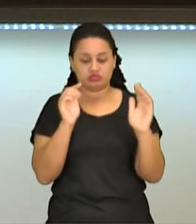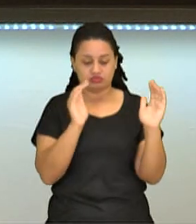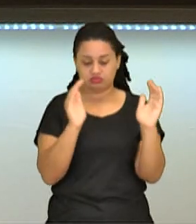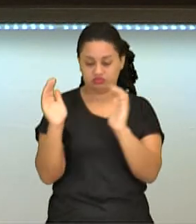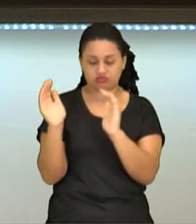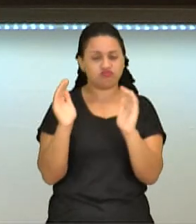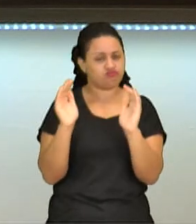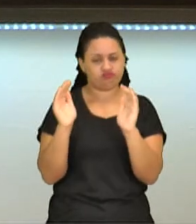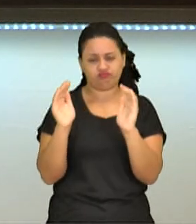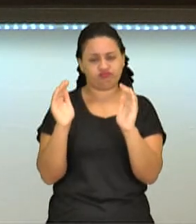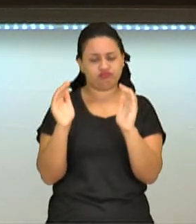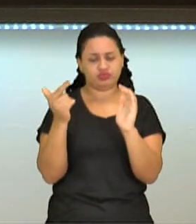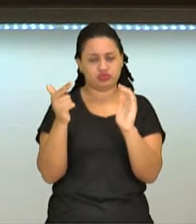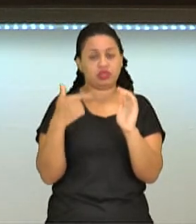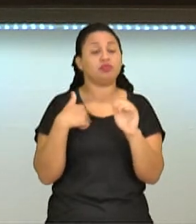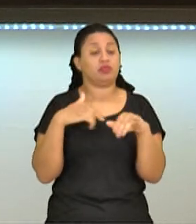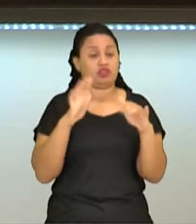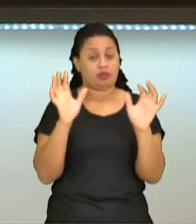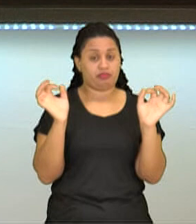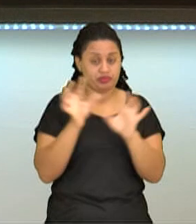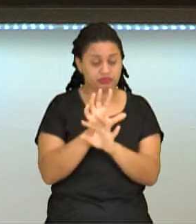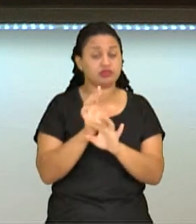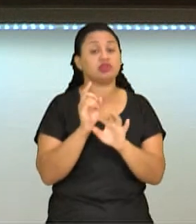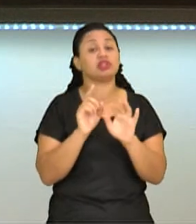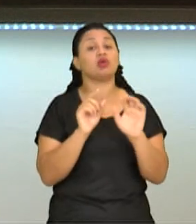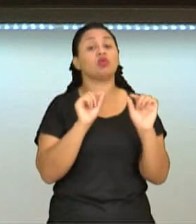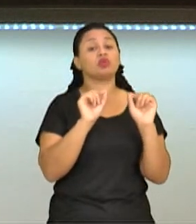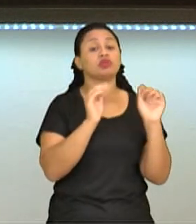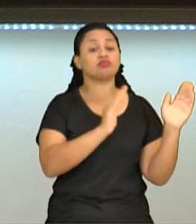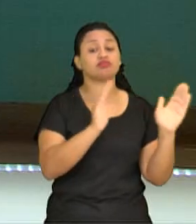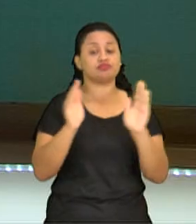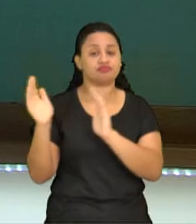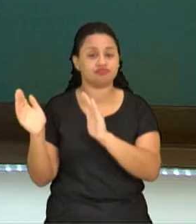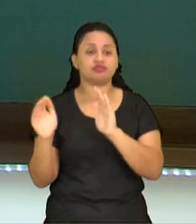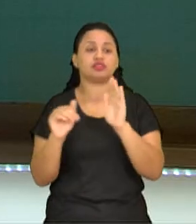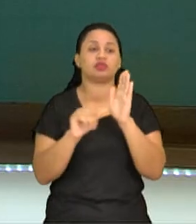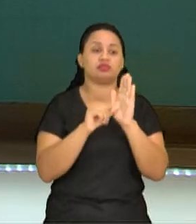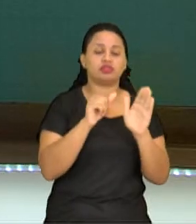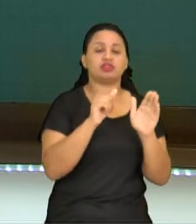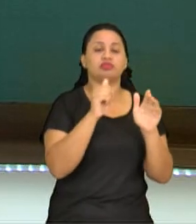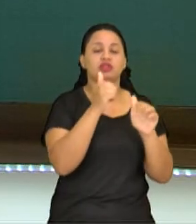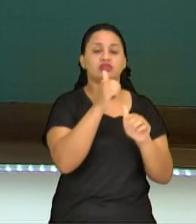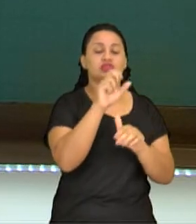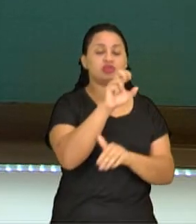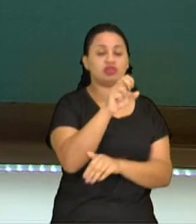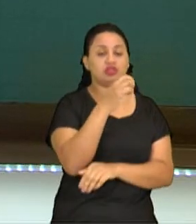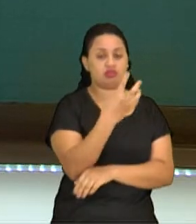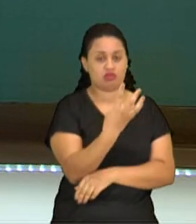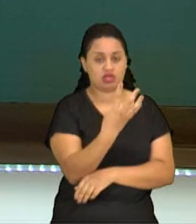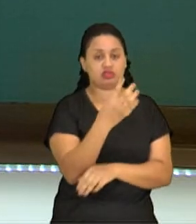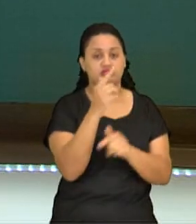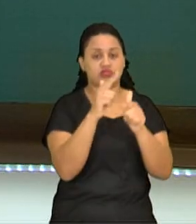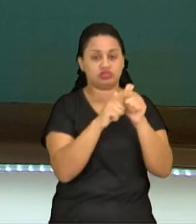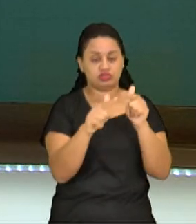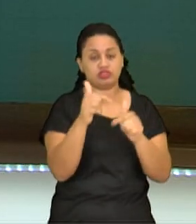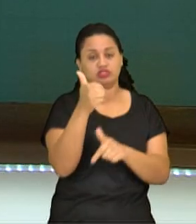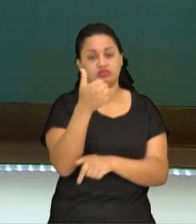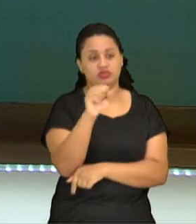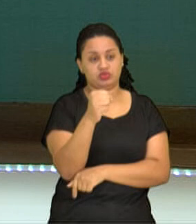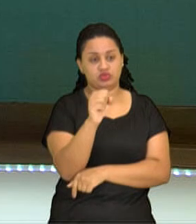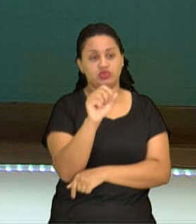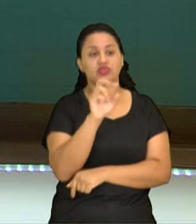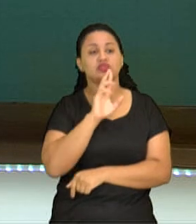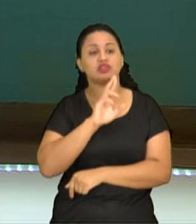desse parênteses aqui para ser resolvido, eu resolvo o que vier na ordem. Então, vou resolver primeiro o 54 dividido por 18, que